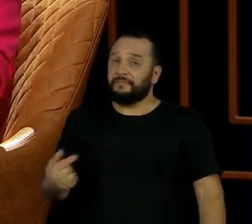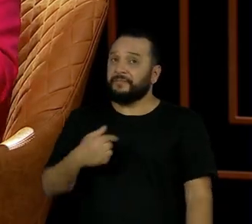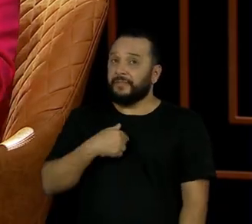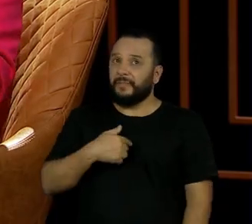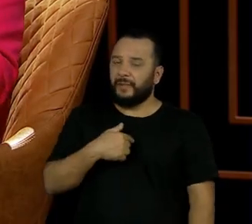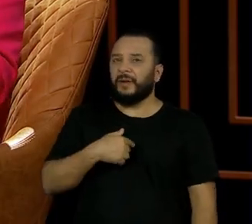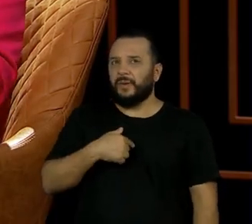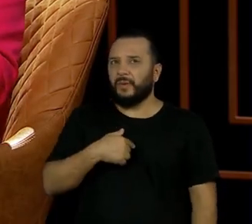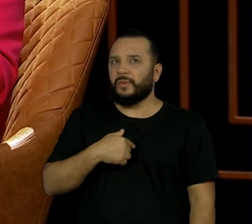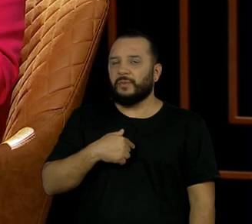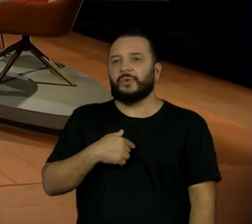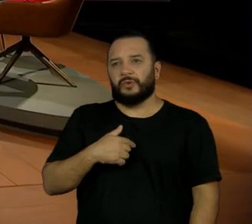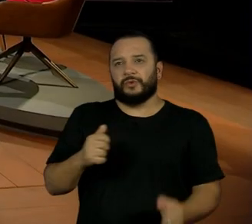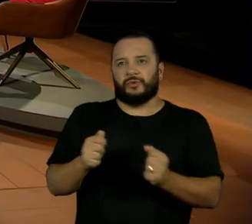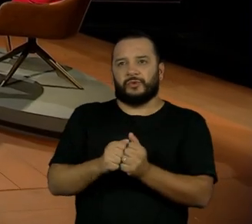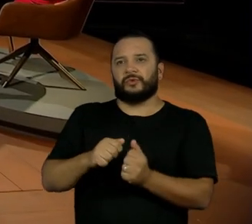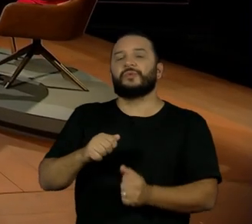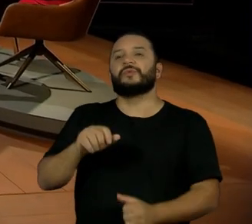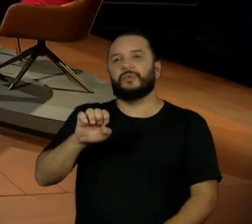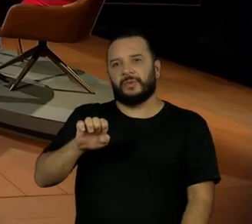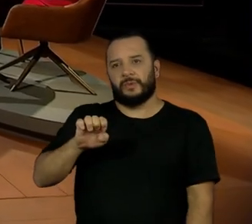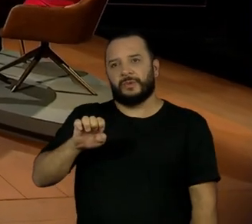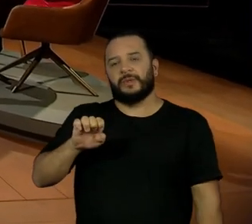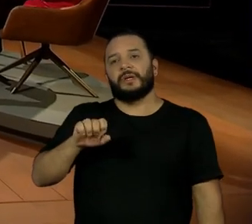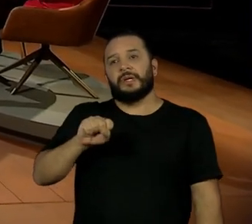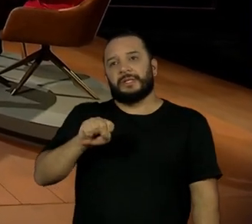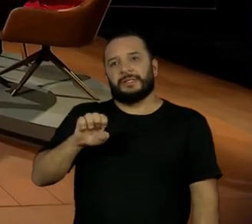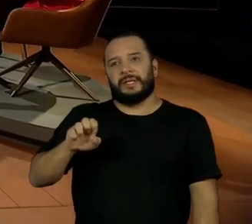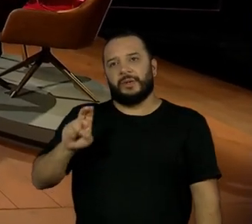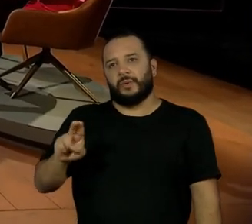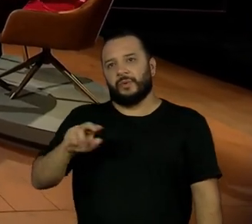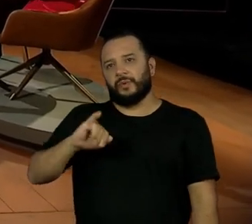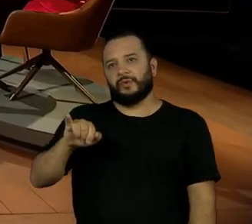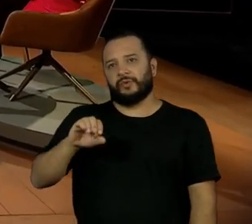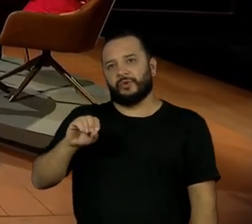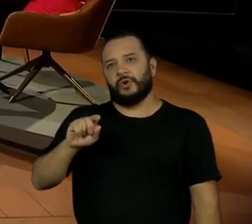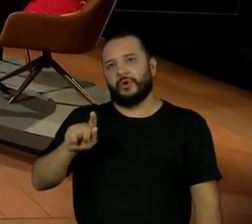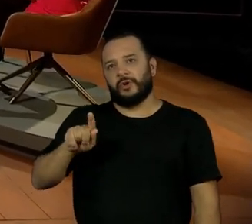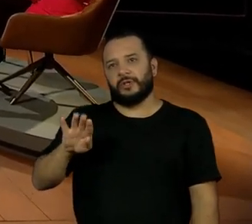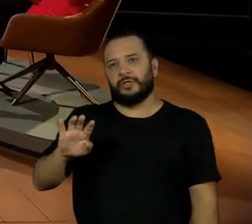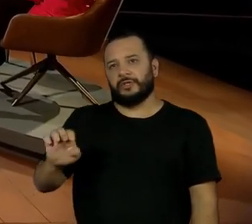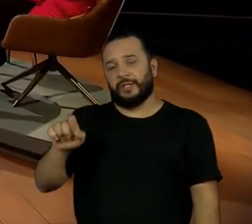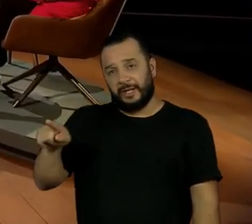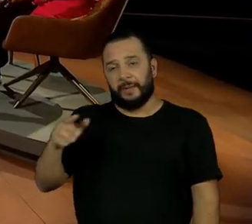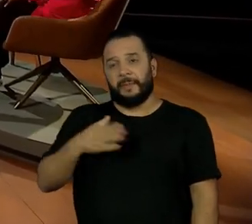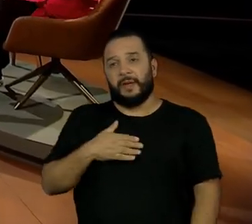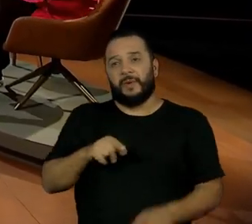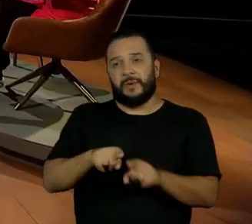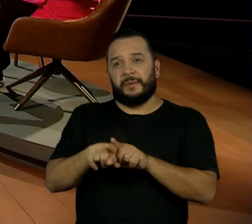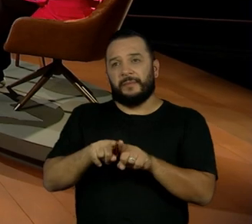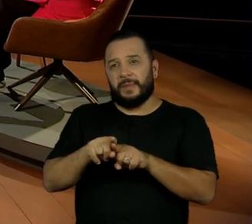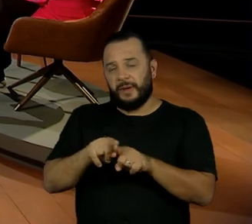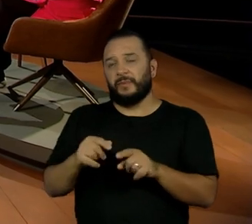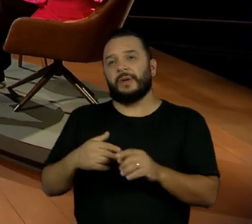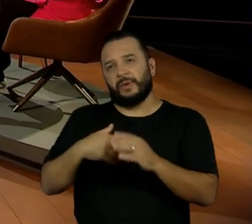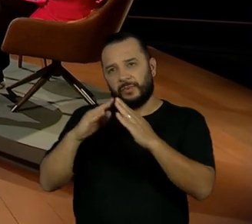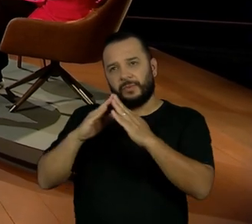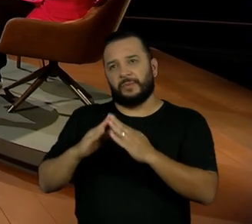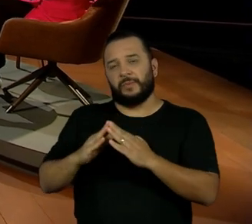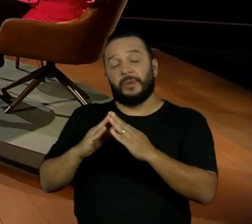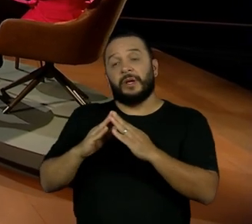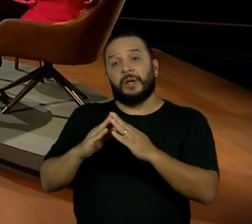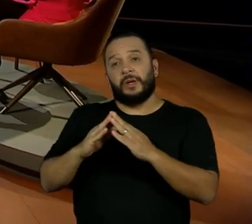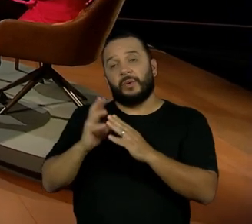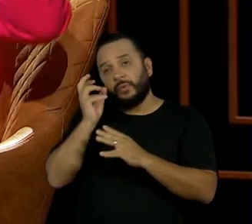muito próxima dos seus olhos que era meu irmão eu ficava me esperava na casa dele ele me mostrava banda a gente viajava a gente tipo